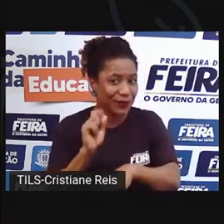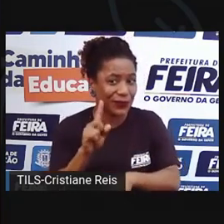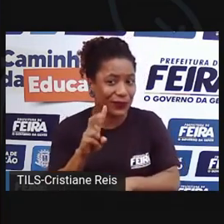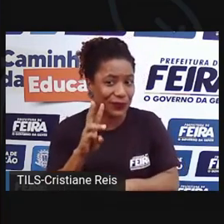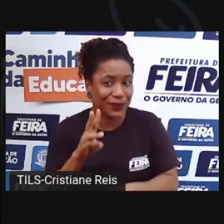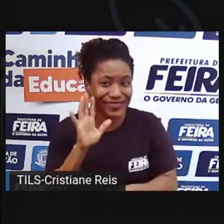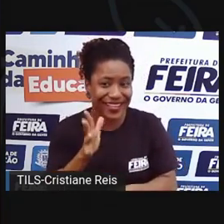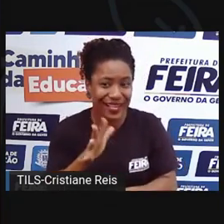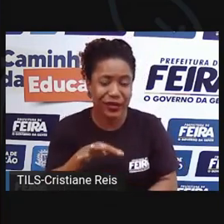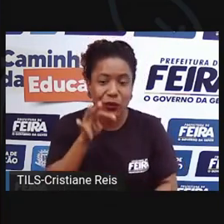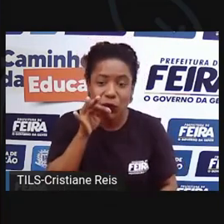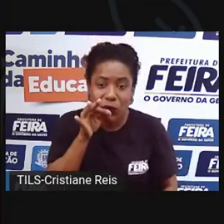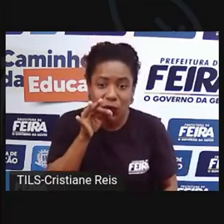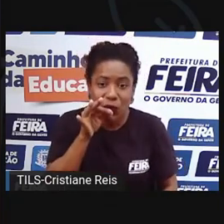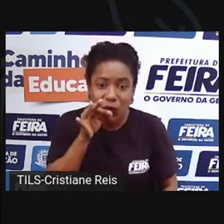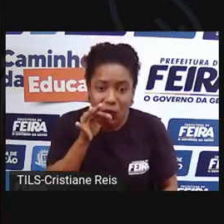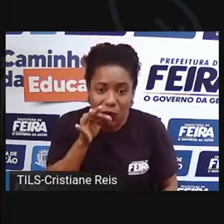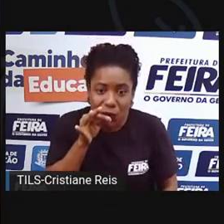já.